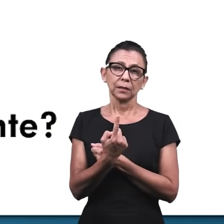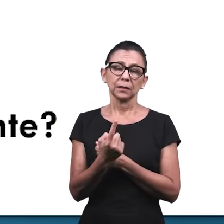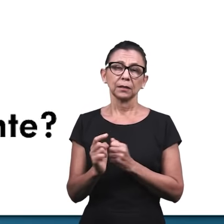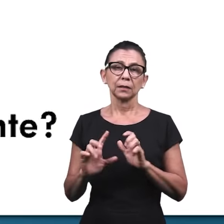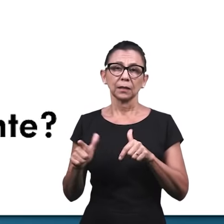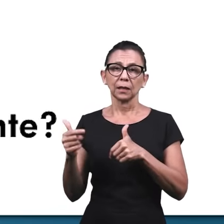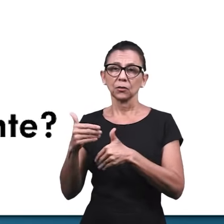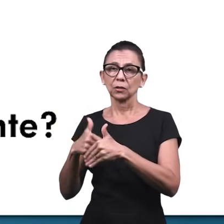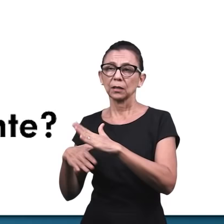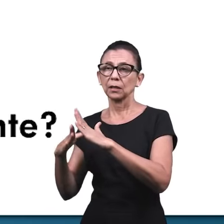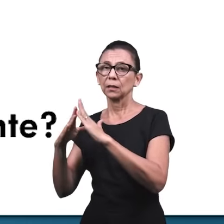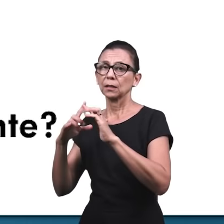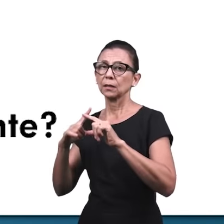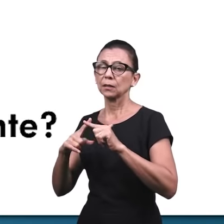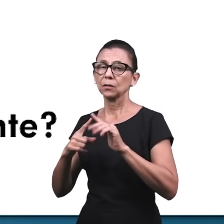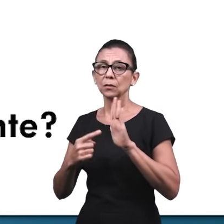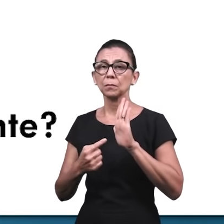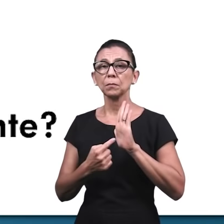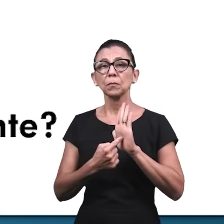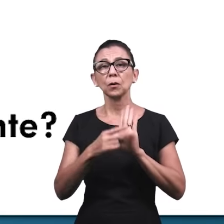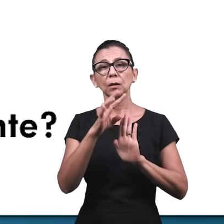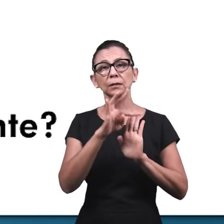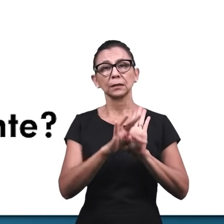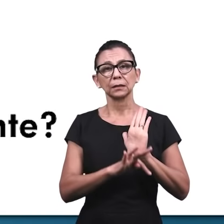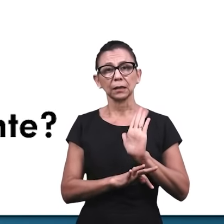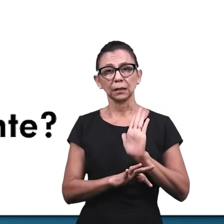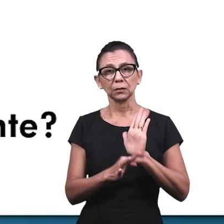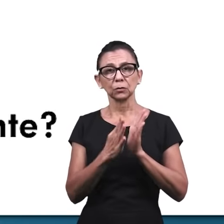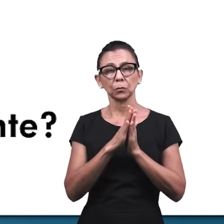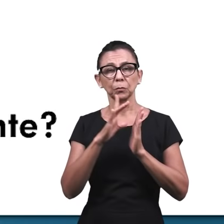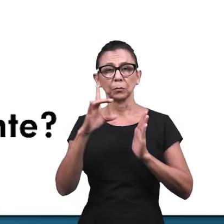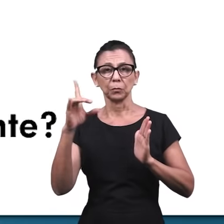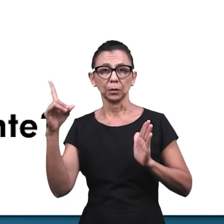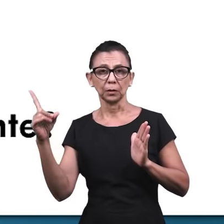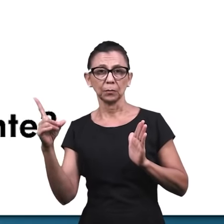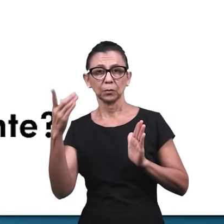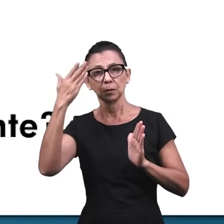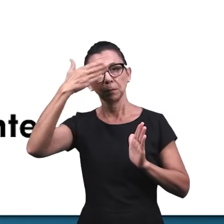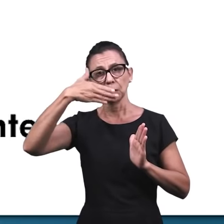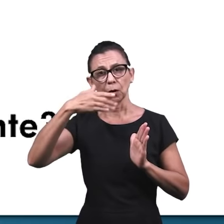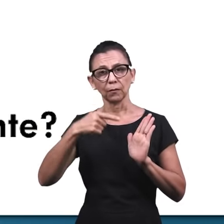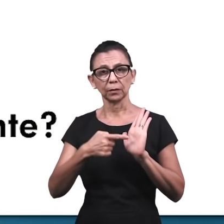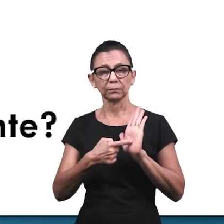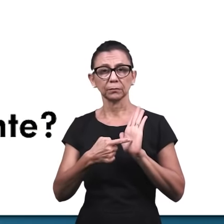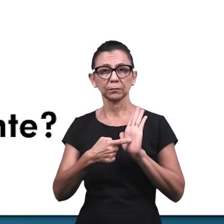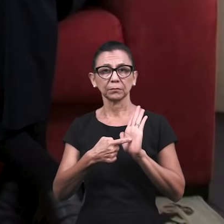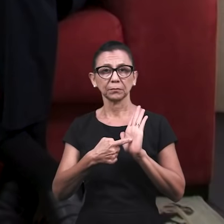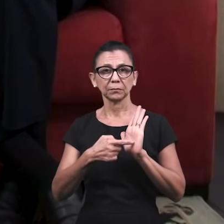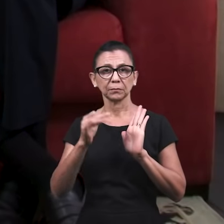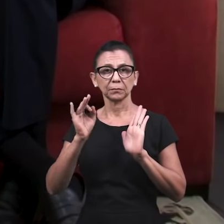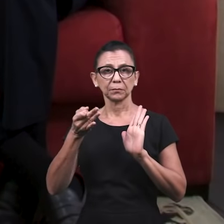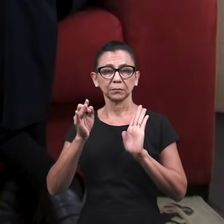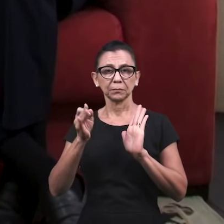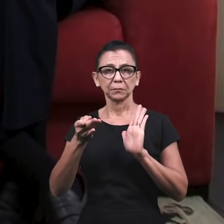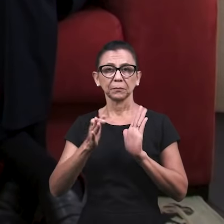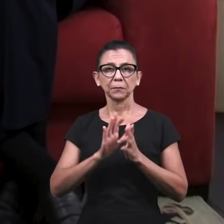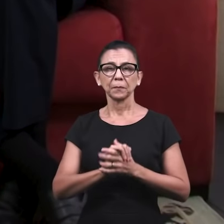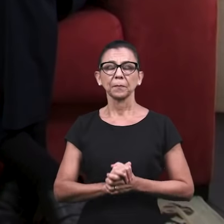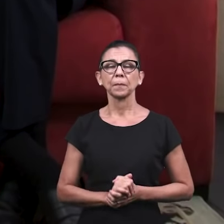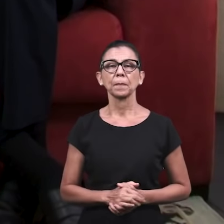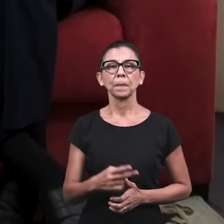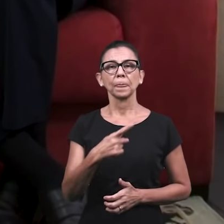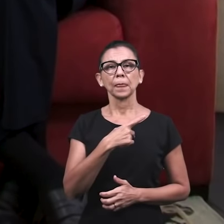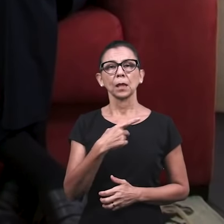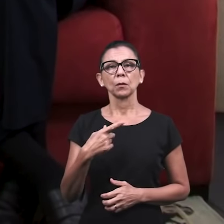igreja. Cite os textos bíblicos que confirmam esta afirmação. Temos a resposta